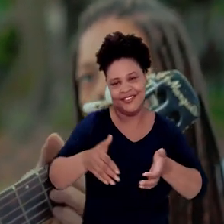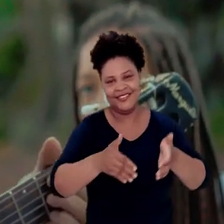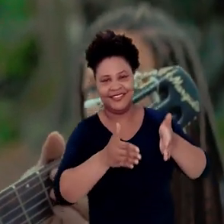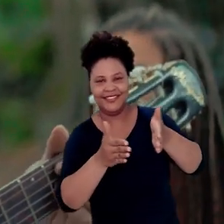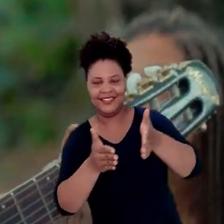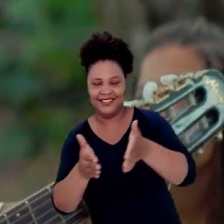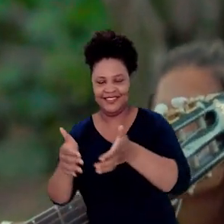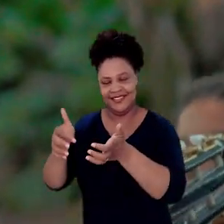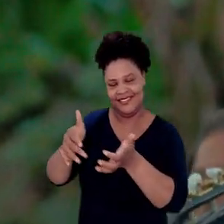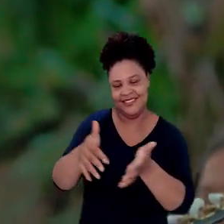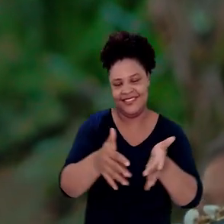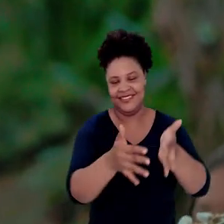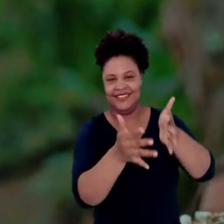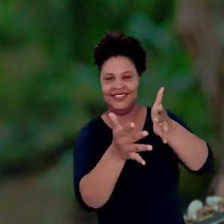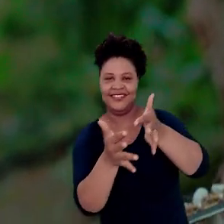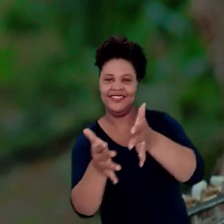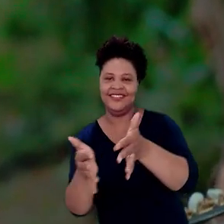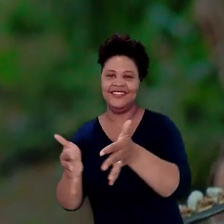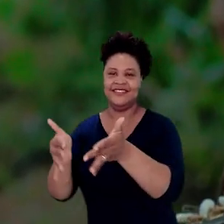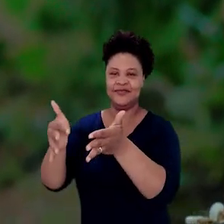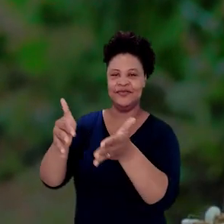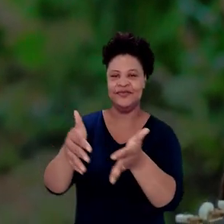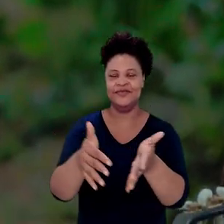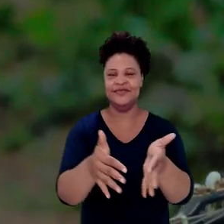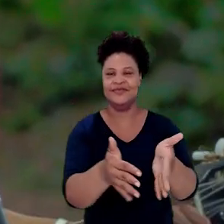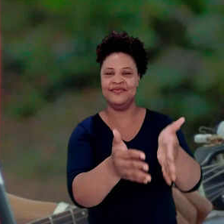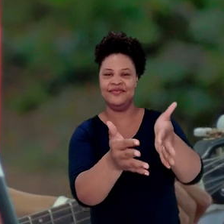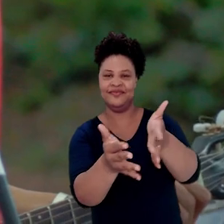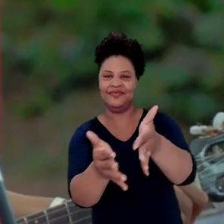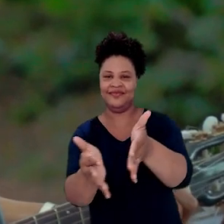ondas à beira